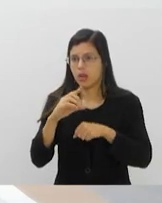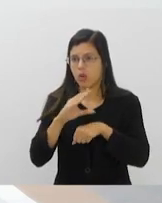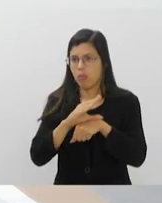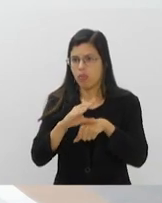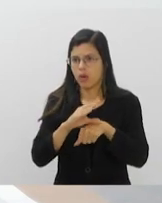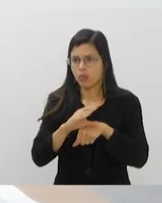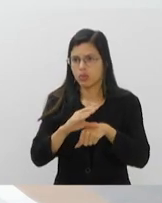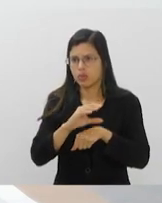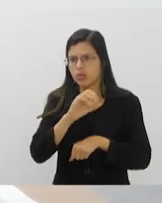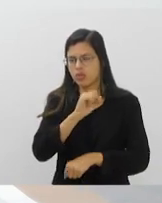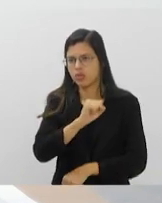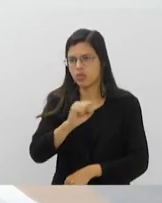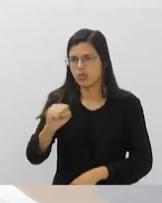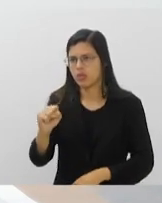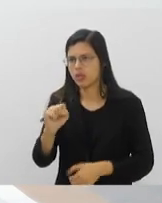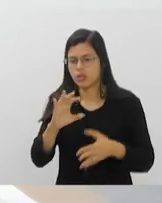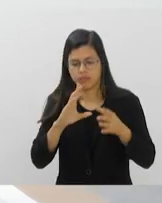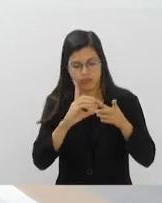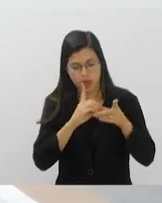88 que